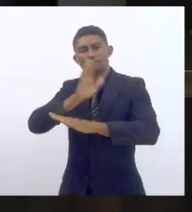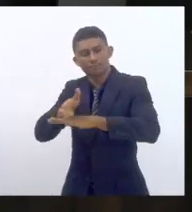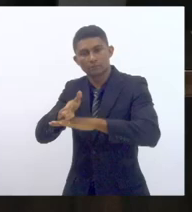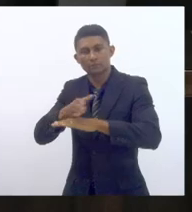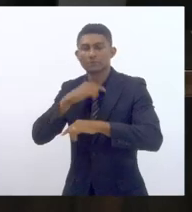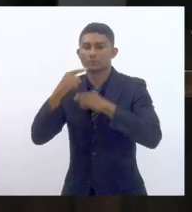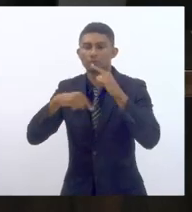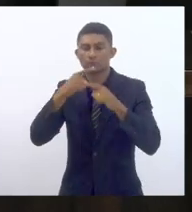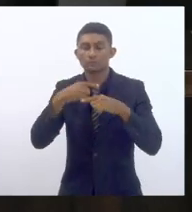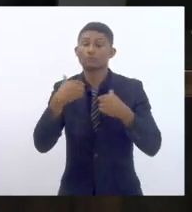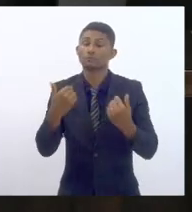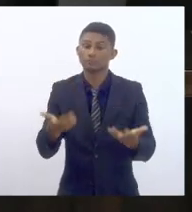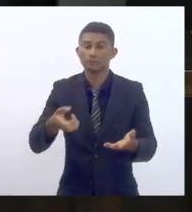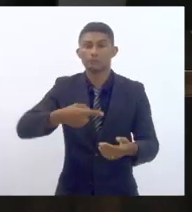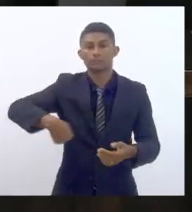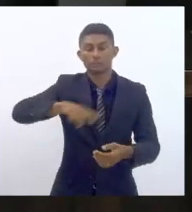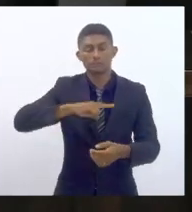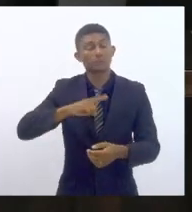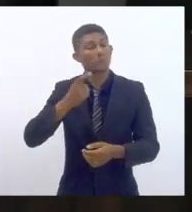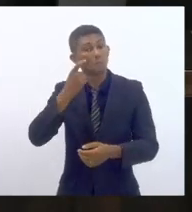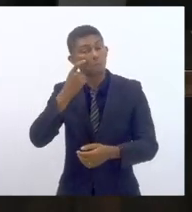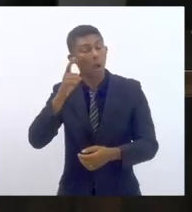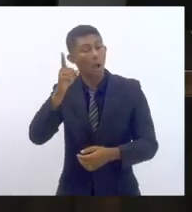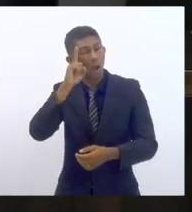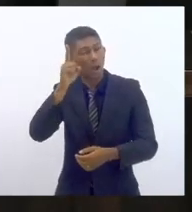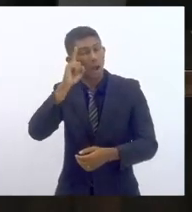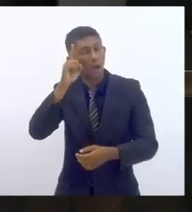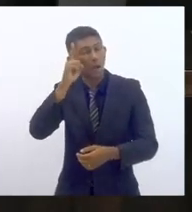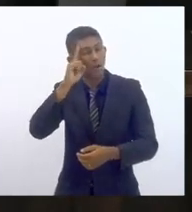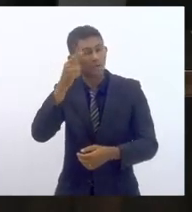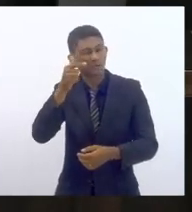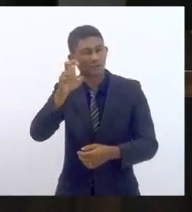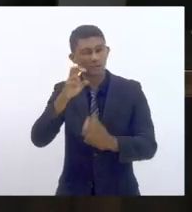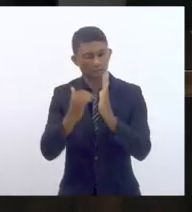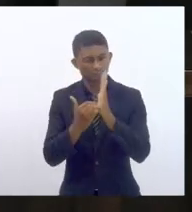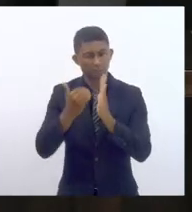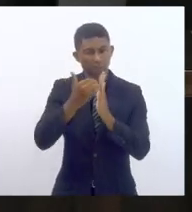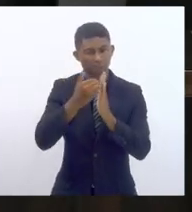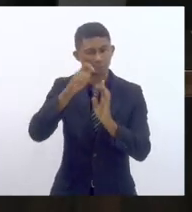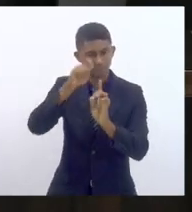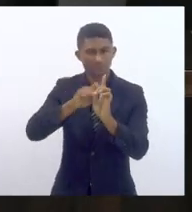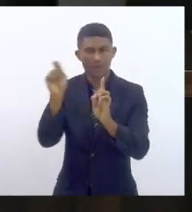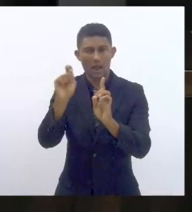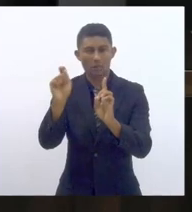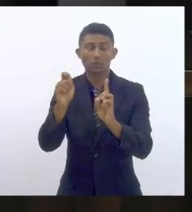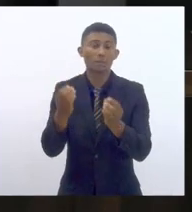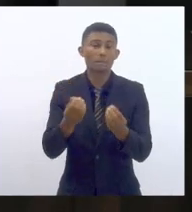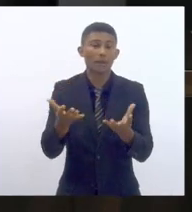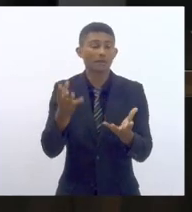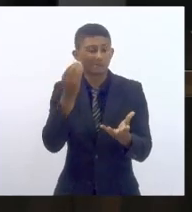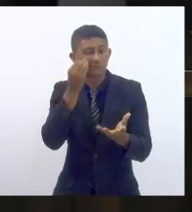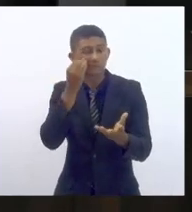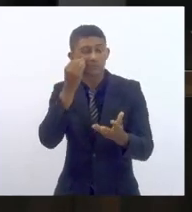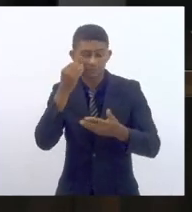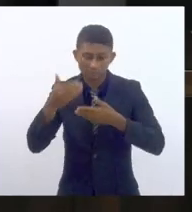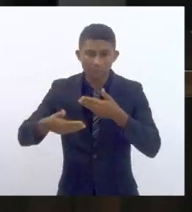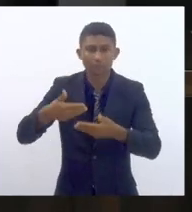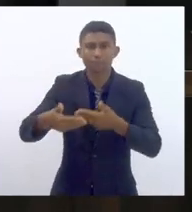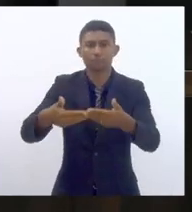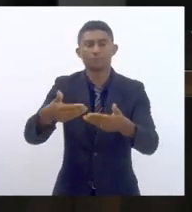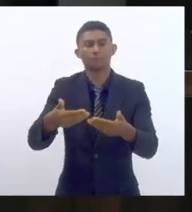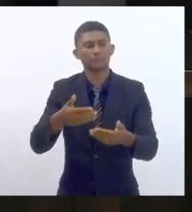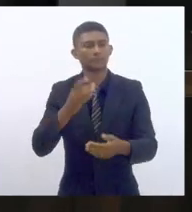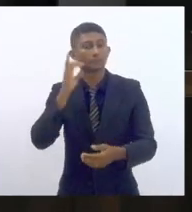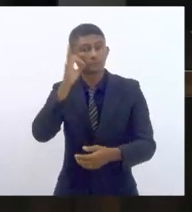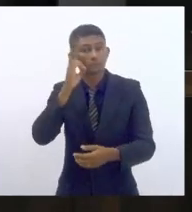abriu mais 15 dias de agosto para que a gente possa tentar avançar. O deputado Rodrigo Bacelar se